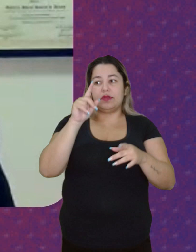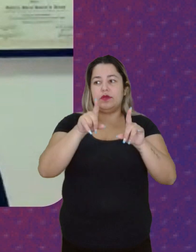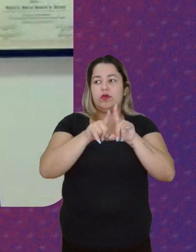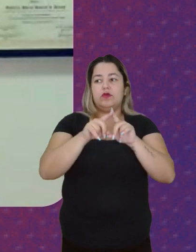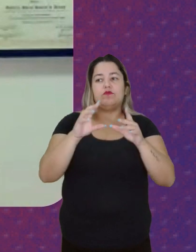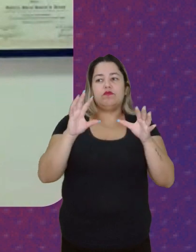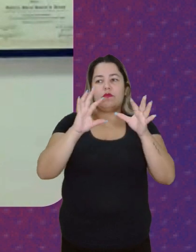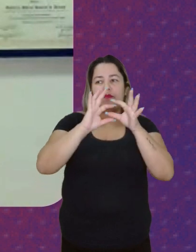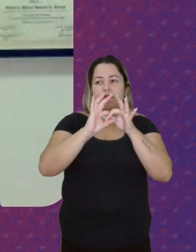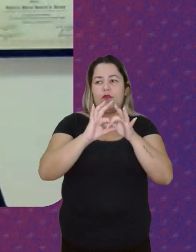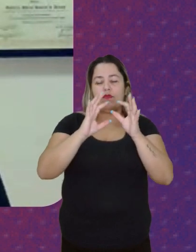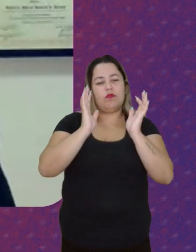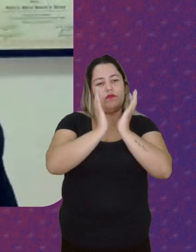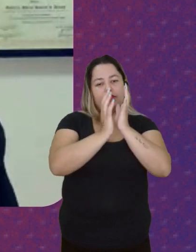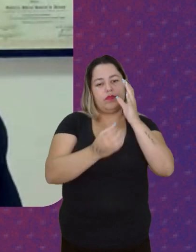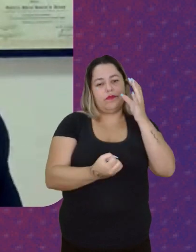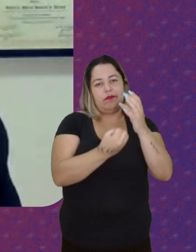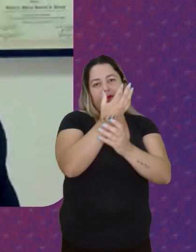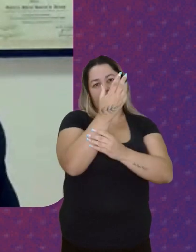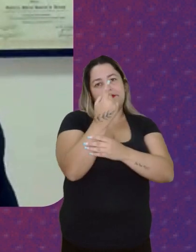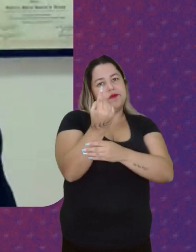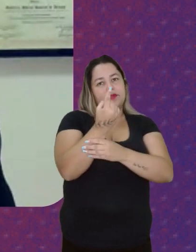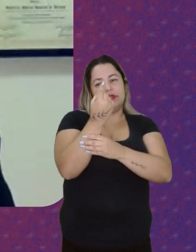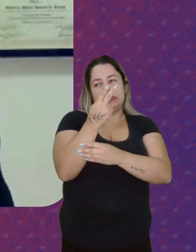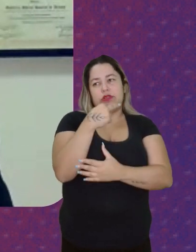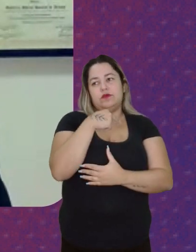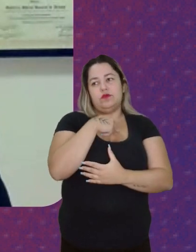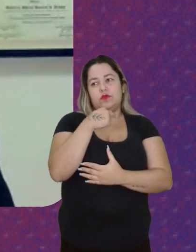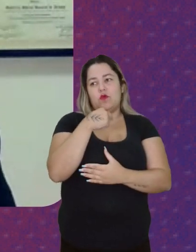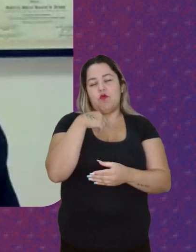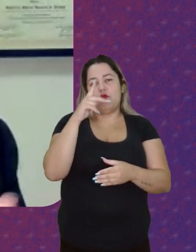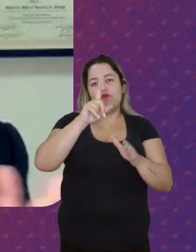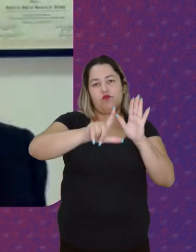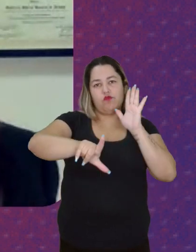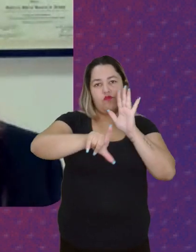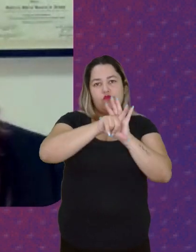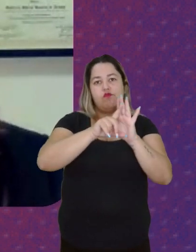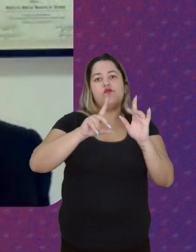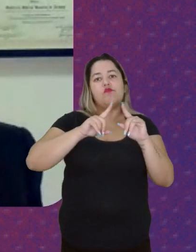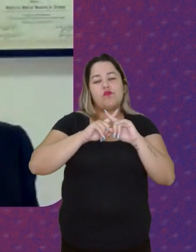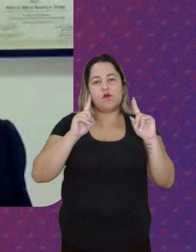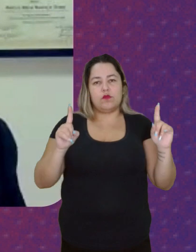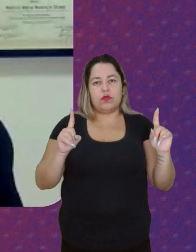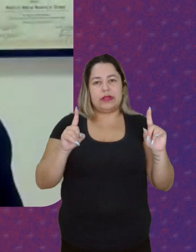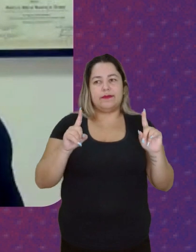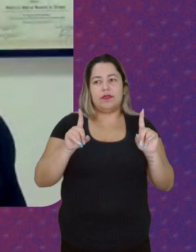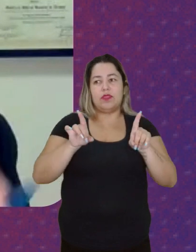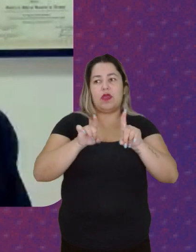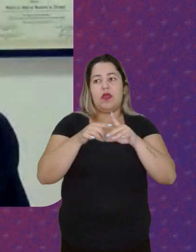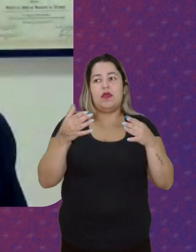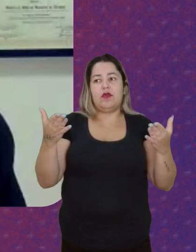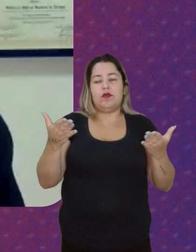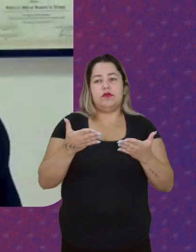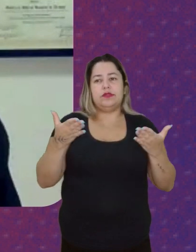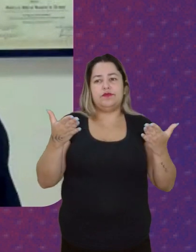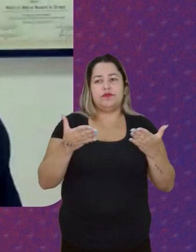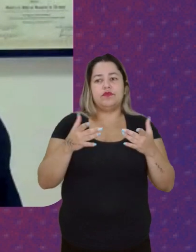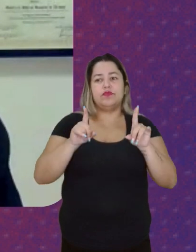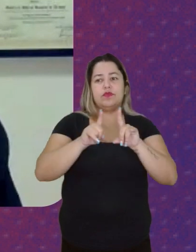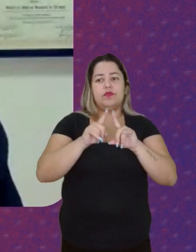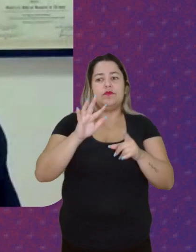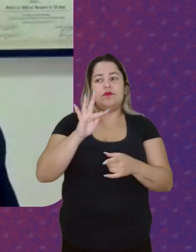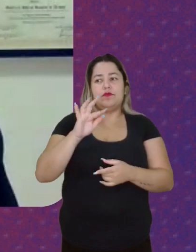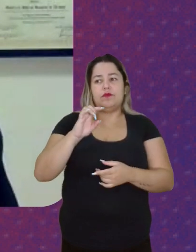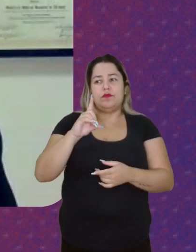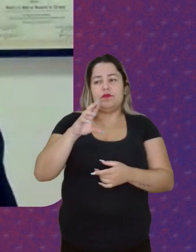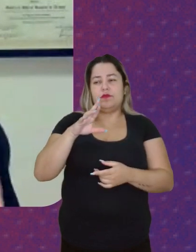para formar uma chapa única para o legislativo, mas para o majoritário eles podem. Agora, nesse caso das federações, se